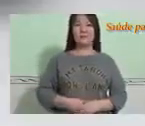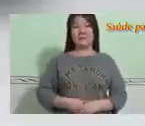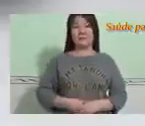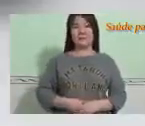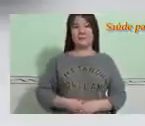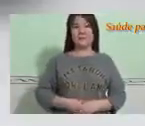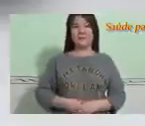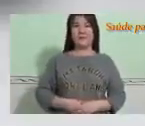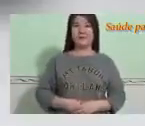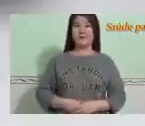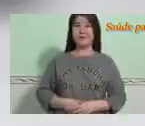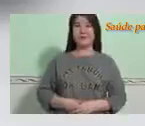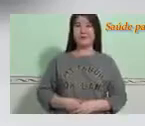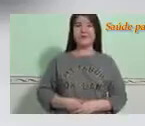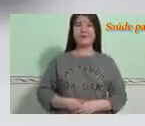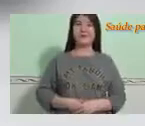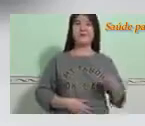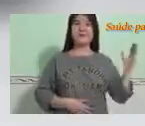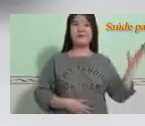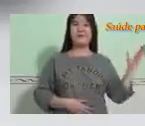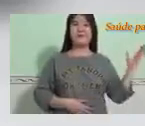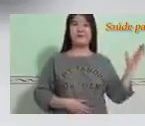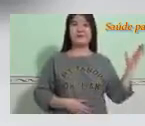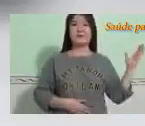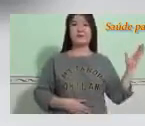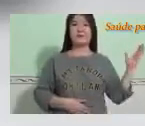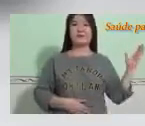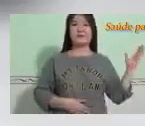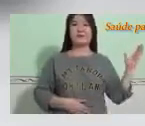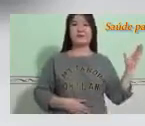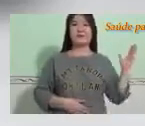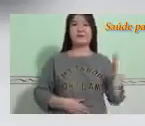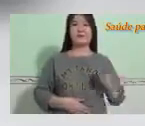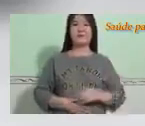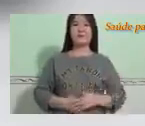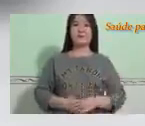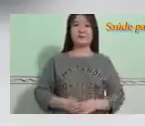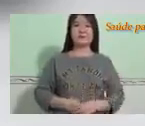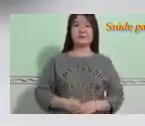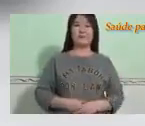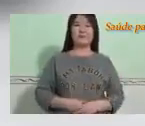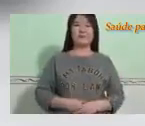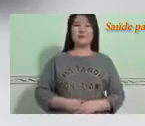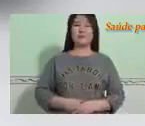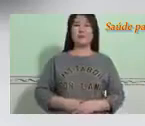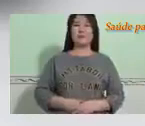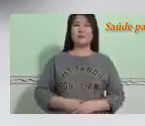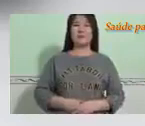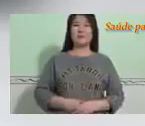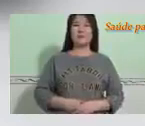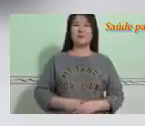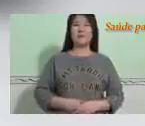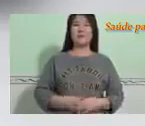NCIADAROYSTINA e da proteína regina na produção de células tronco, são necessárias novas pesquisas para identificar o